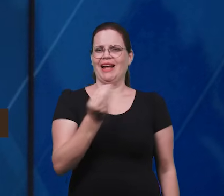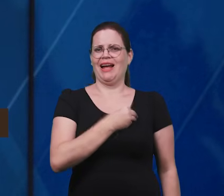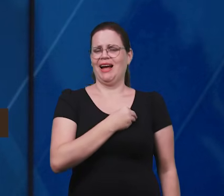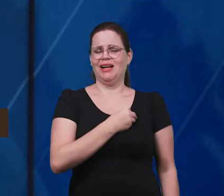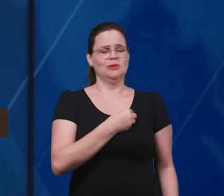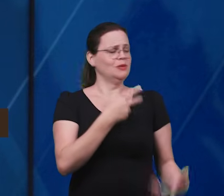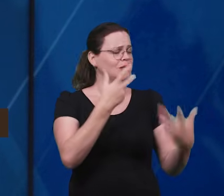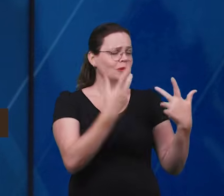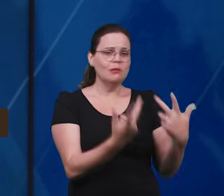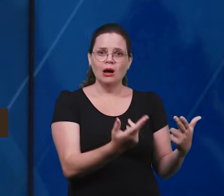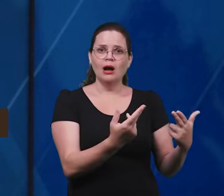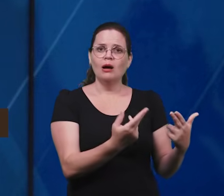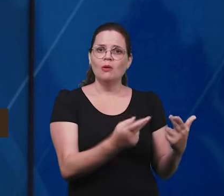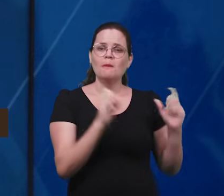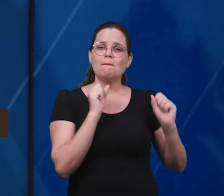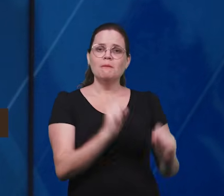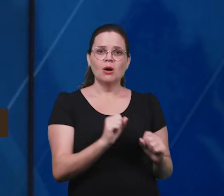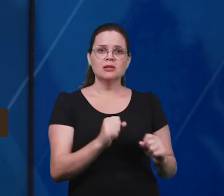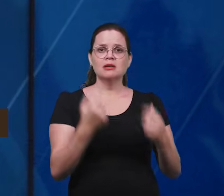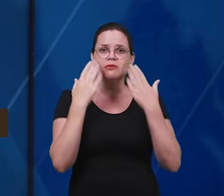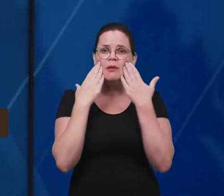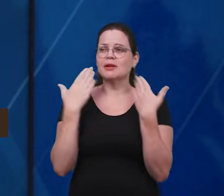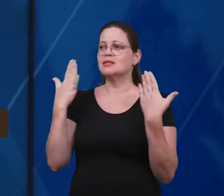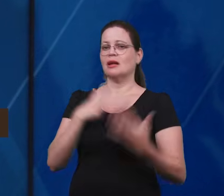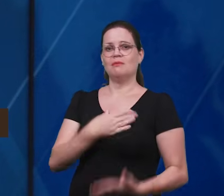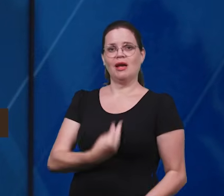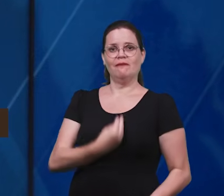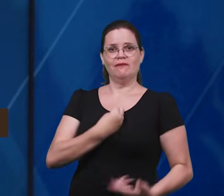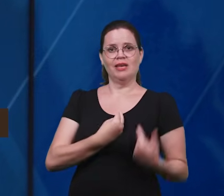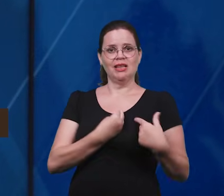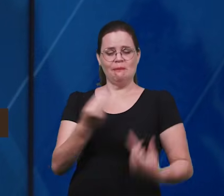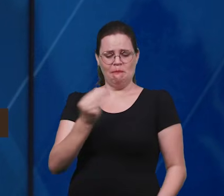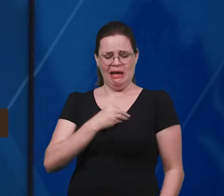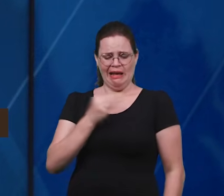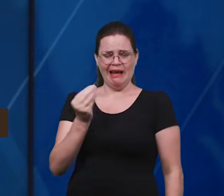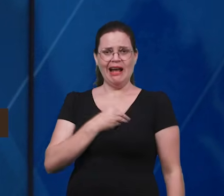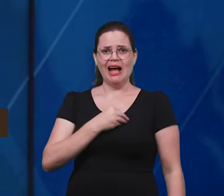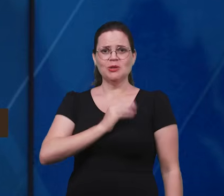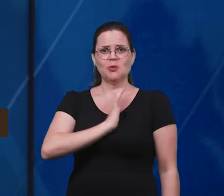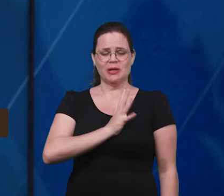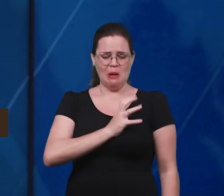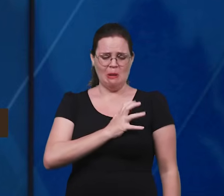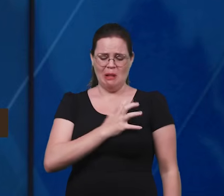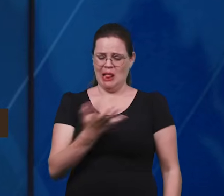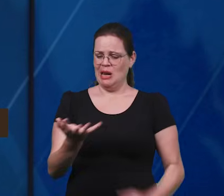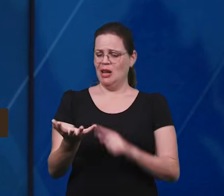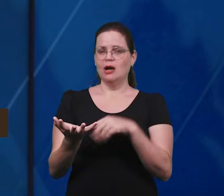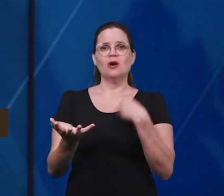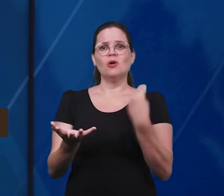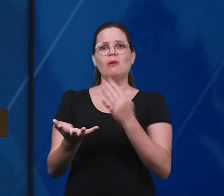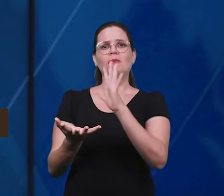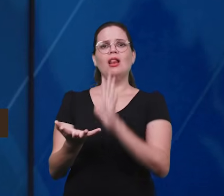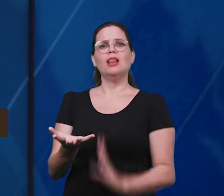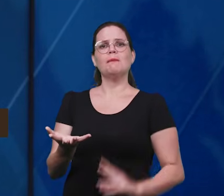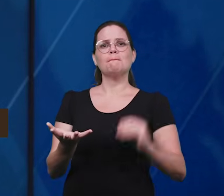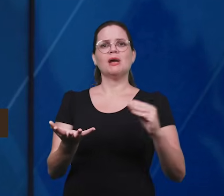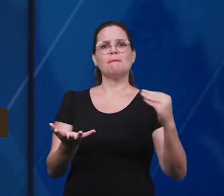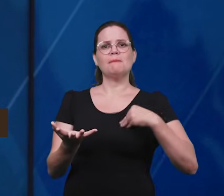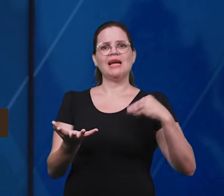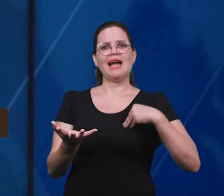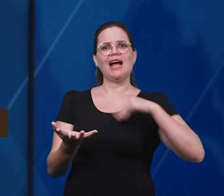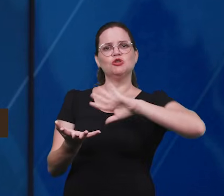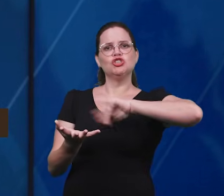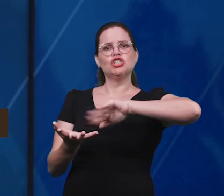impurezas do pecado. Jesus, com seu sangue, nos lavou de todo o pecado. E lá no livro de Apocalipse,